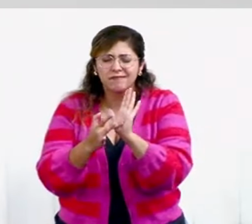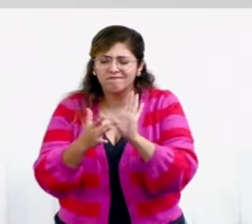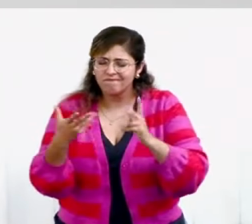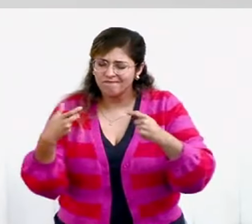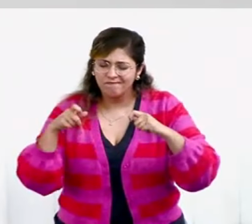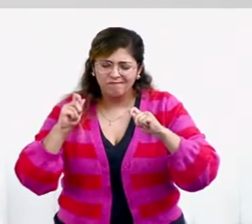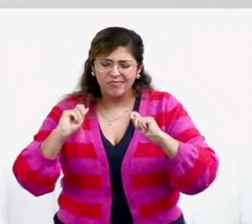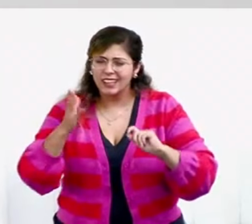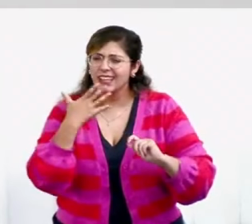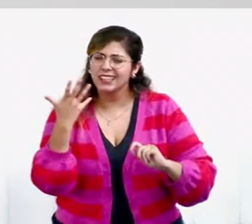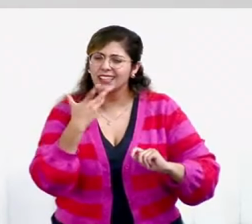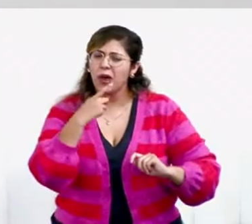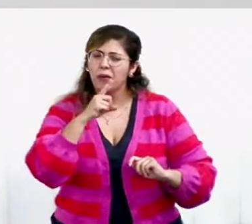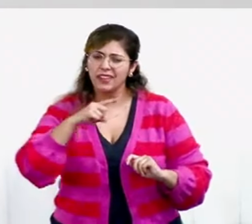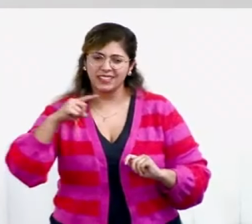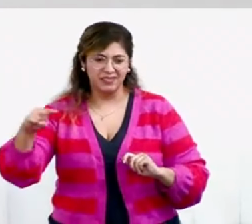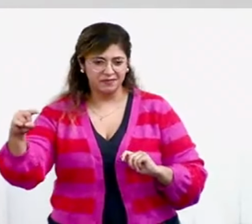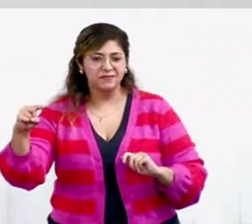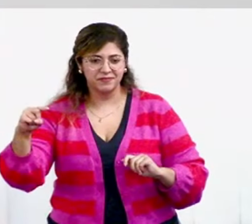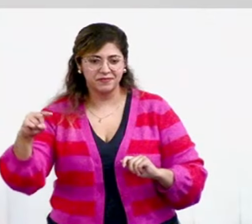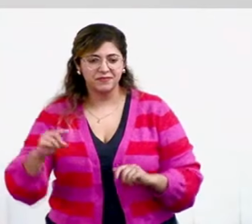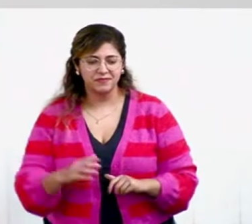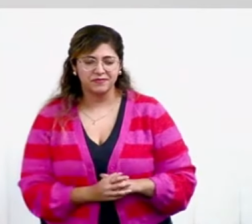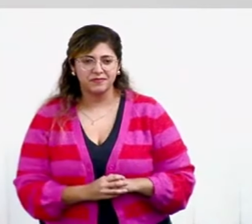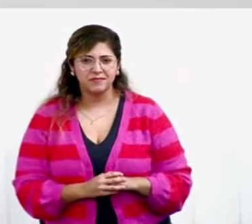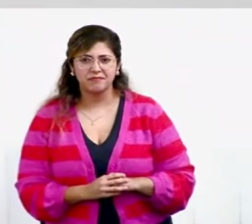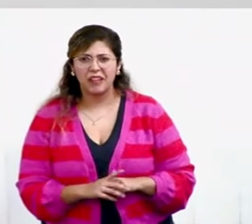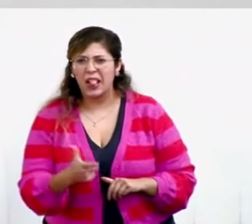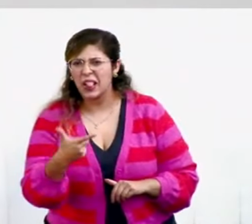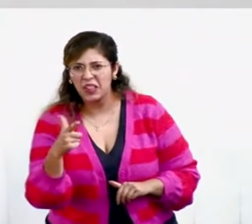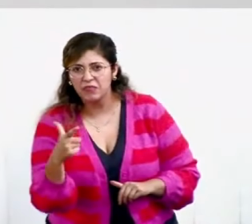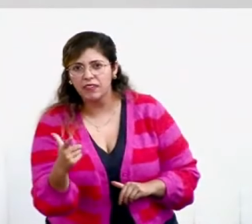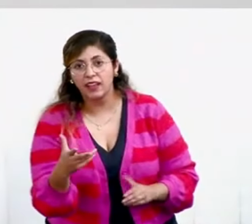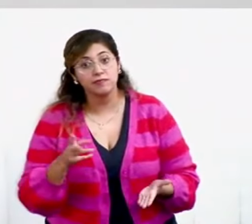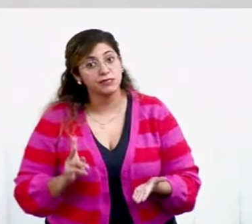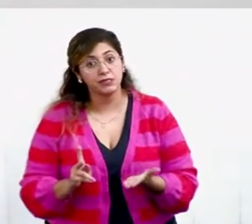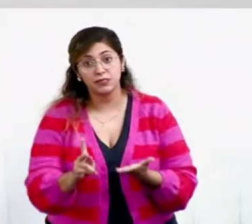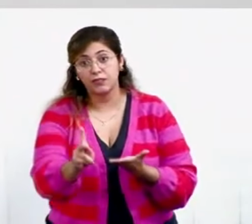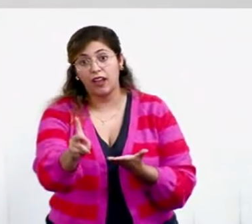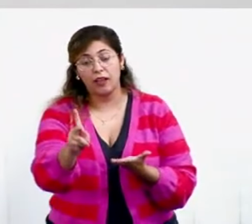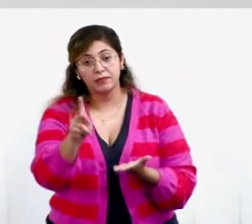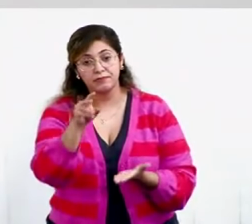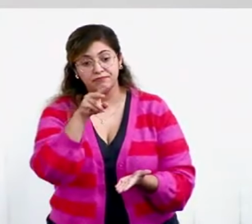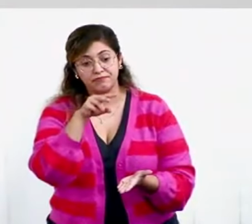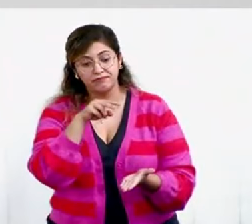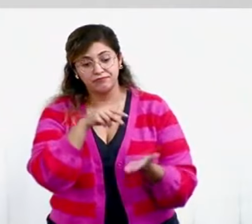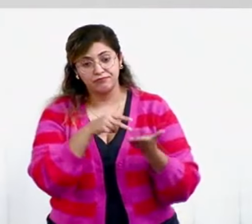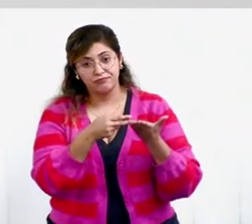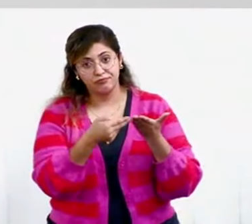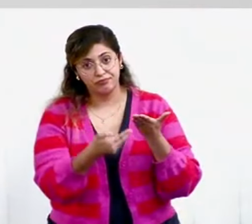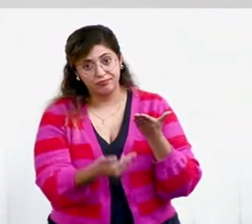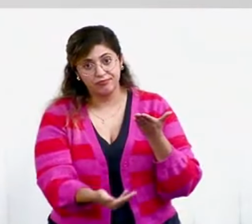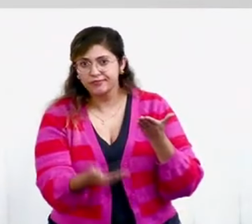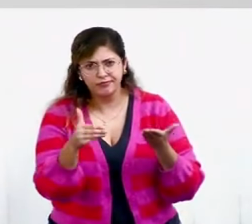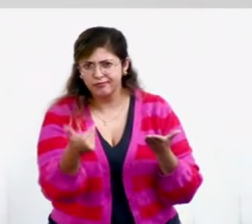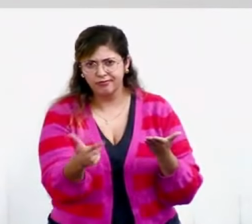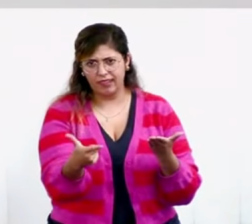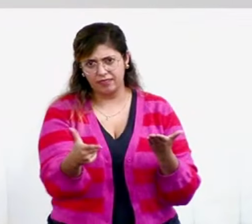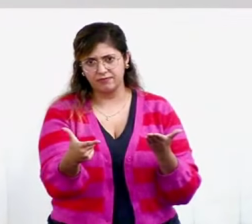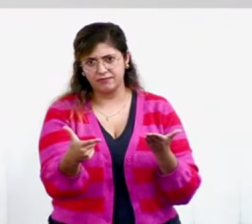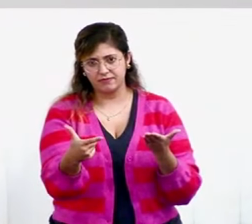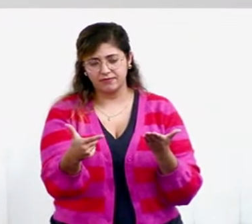salvou. Não tem como permanecermos no erro, porque de lá